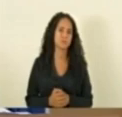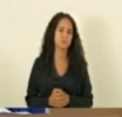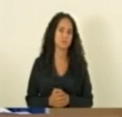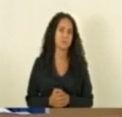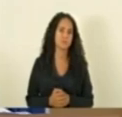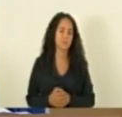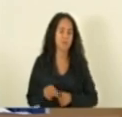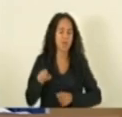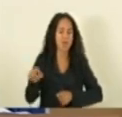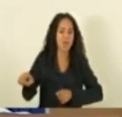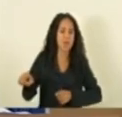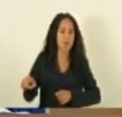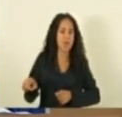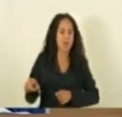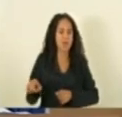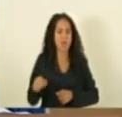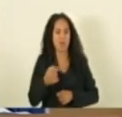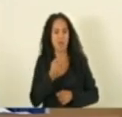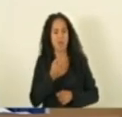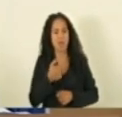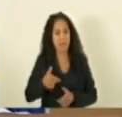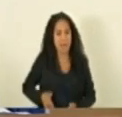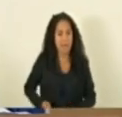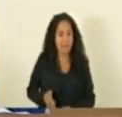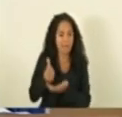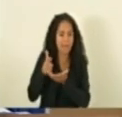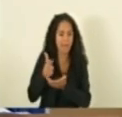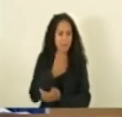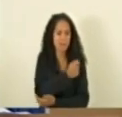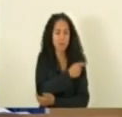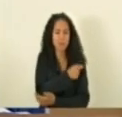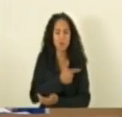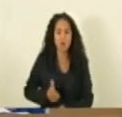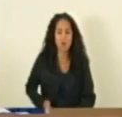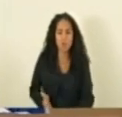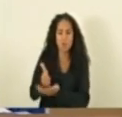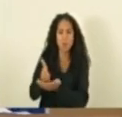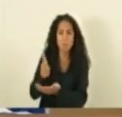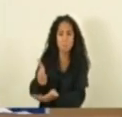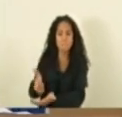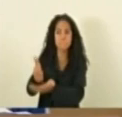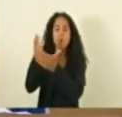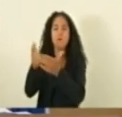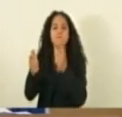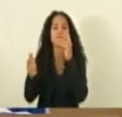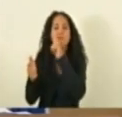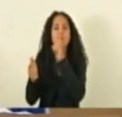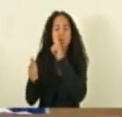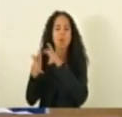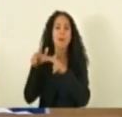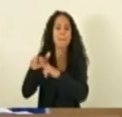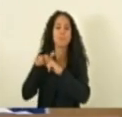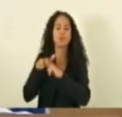porque falhou, a arma que o aluno utilizou falhou.